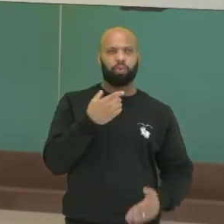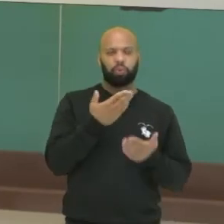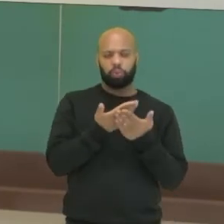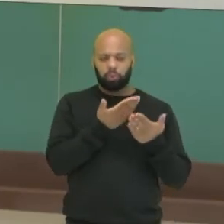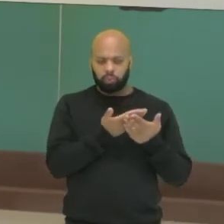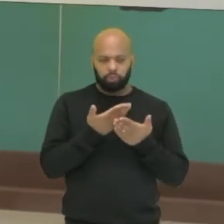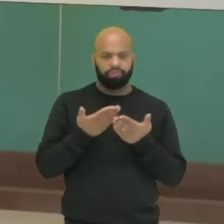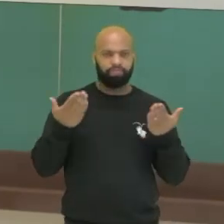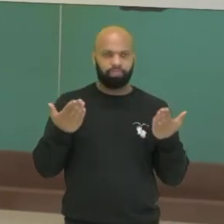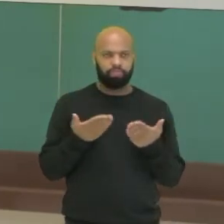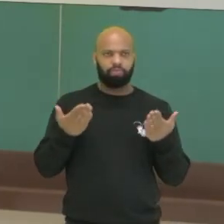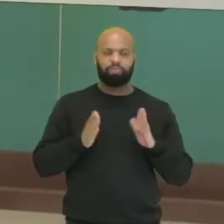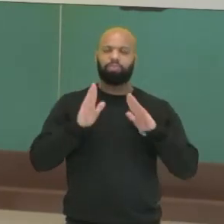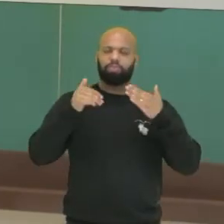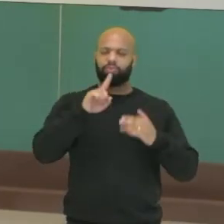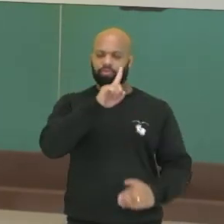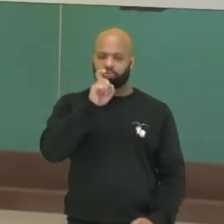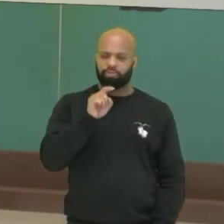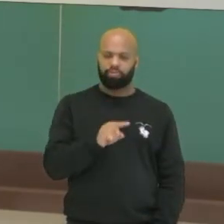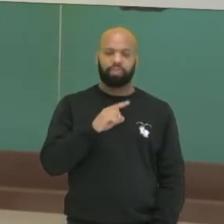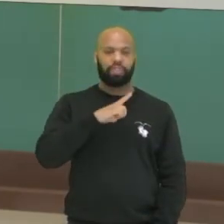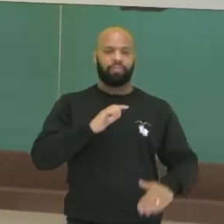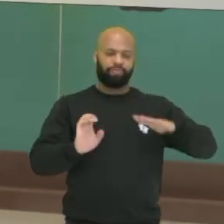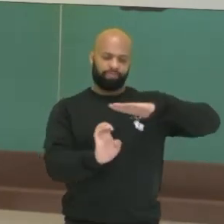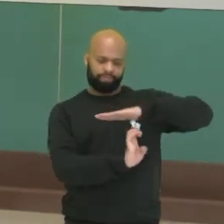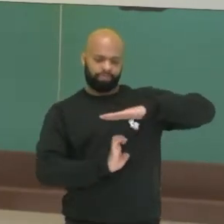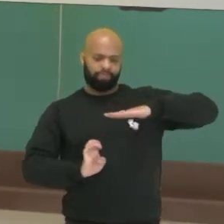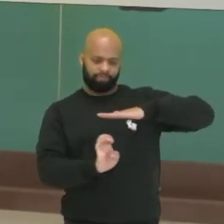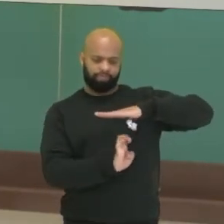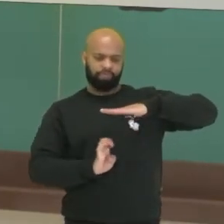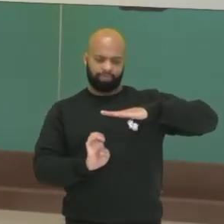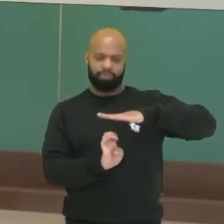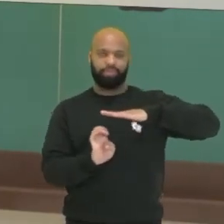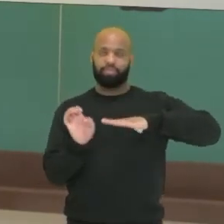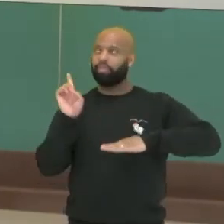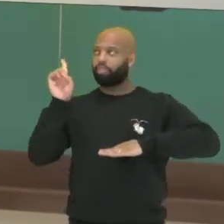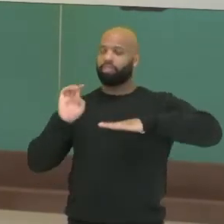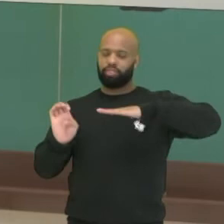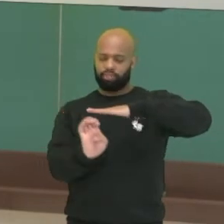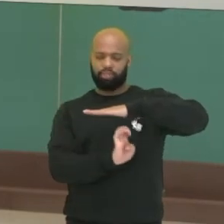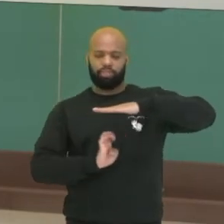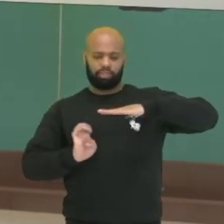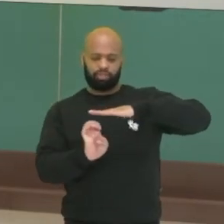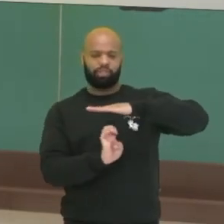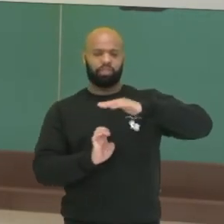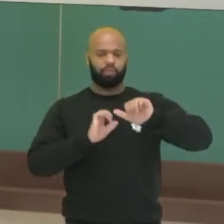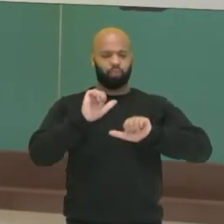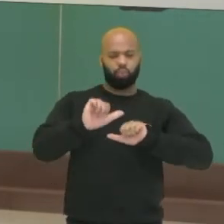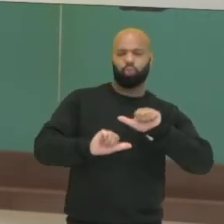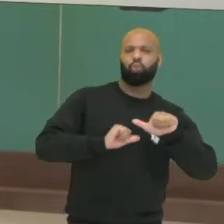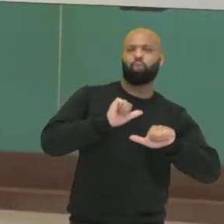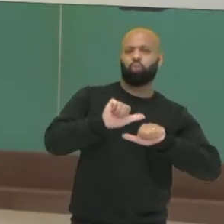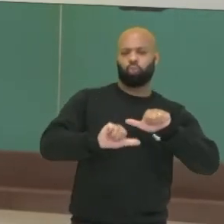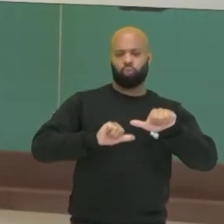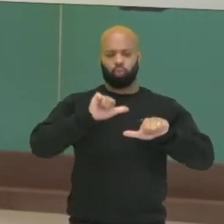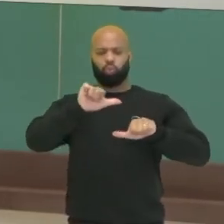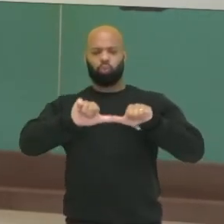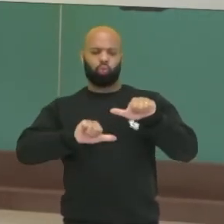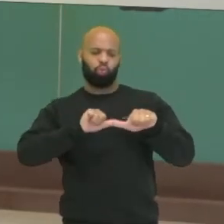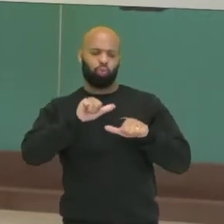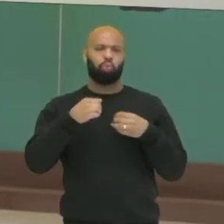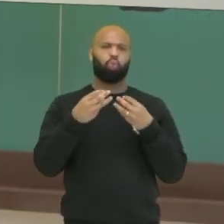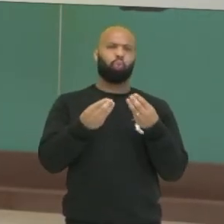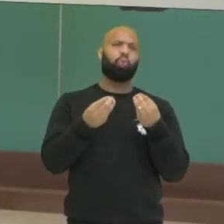a empresa, né, daqui a pouquinho vai aparecer o nome da empresa aqui, será que a empresa ela mudou? Como é que foi o